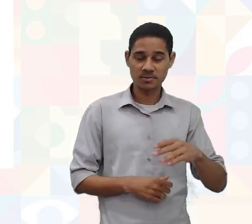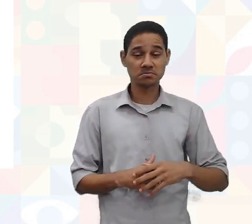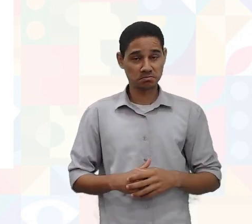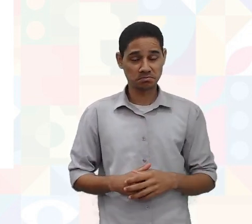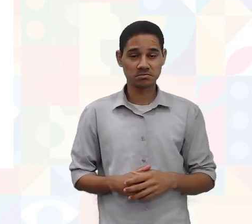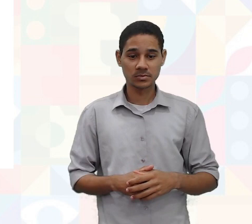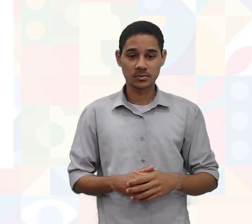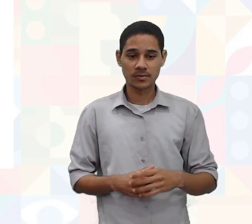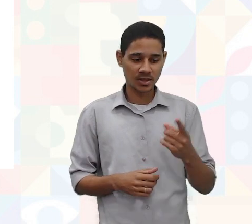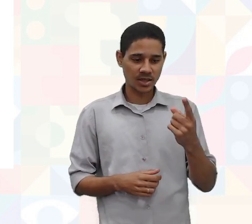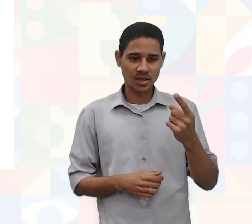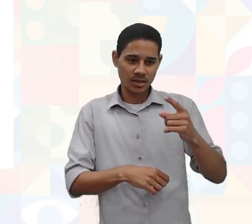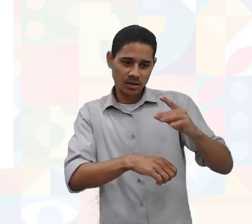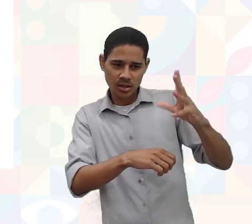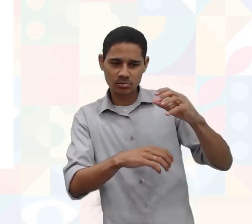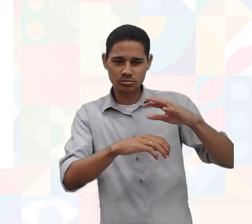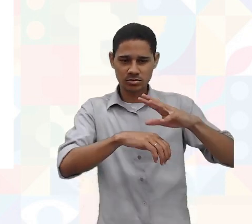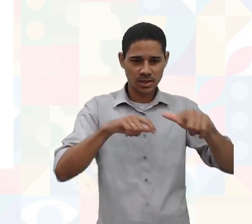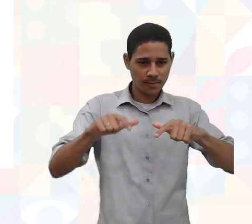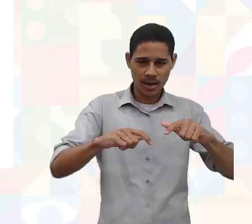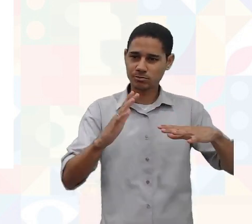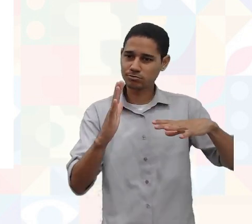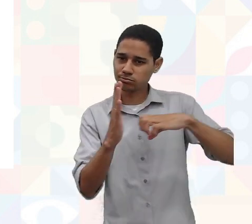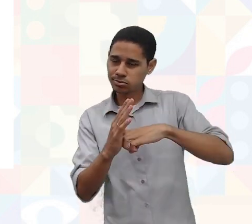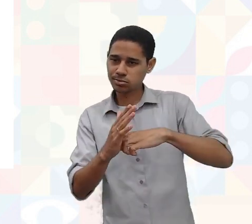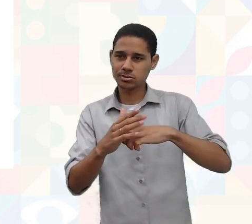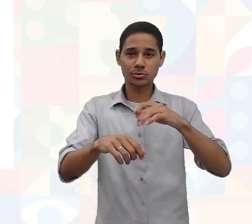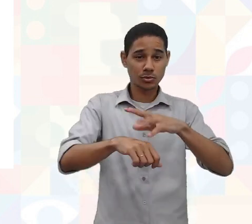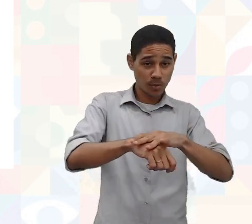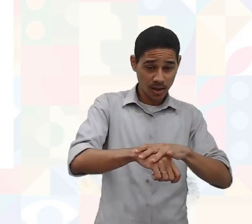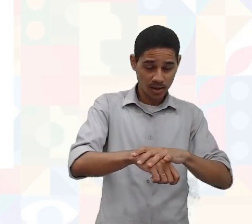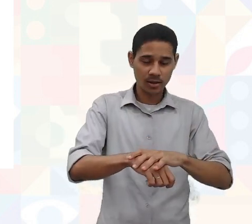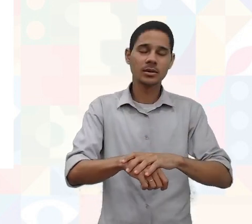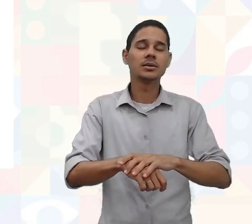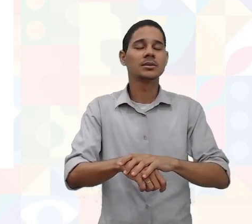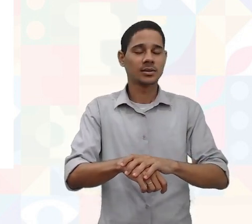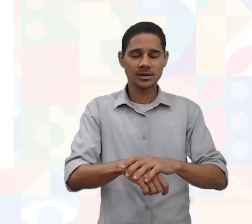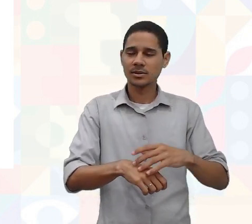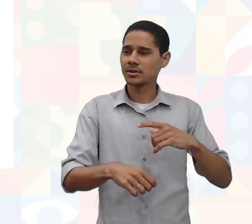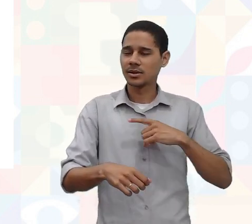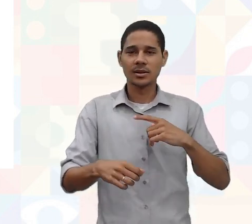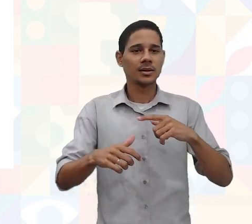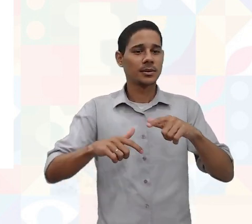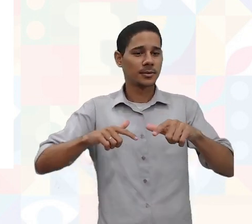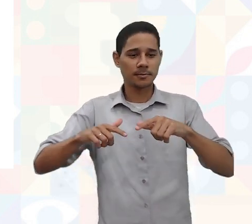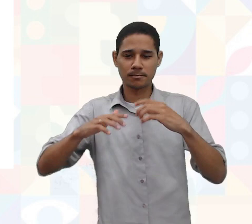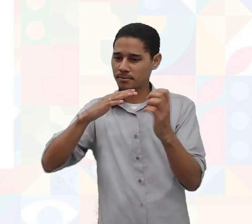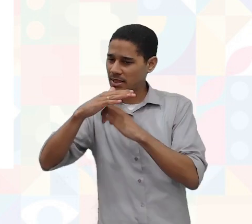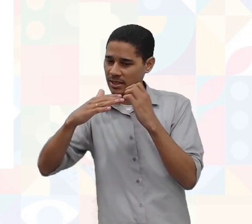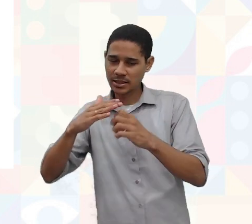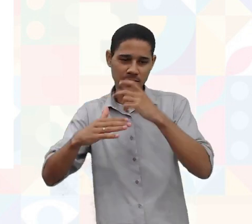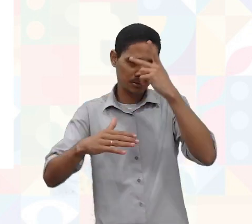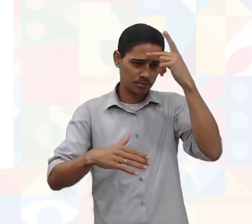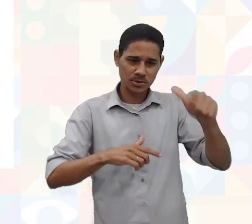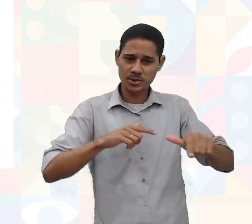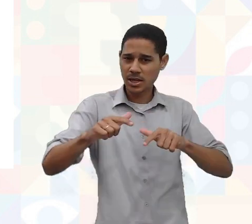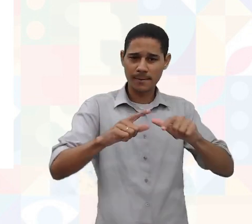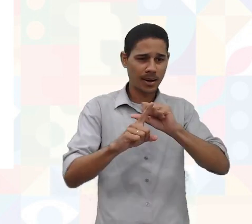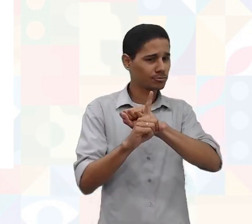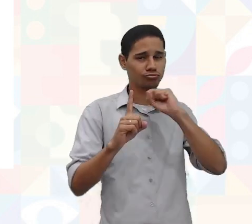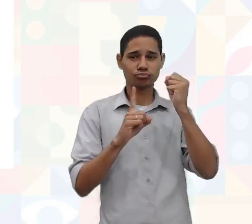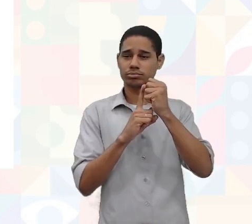das doenças e acidentes de trabalho envolvem empresa, trabalhadores, a sociedade em